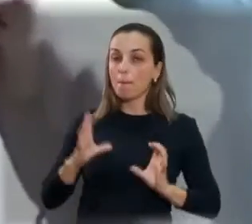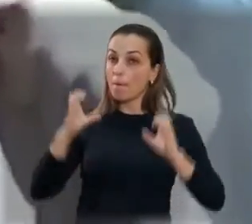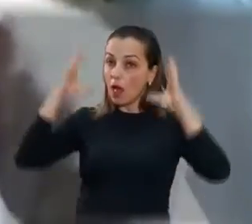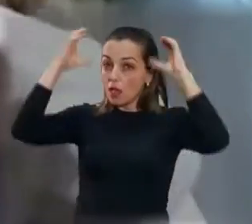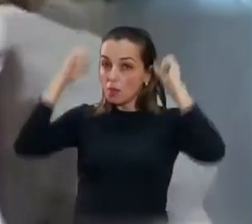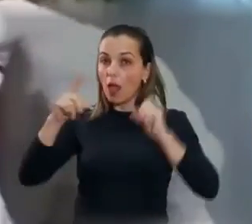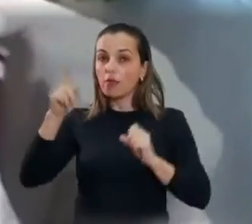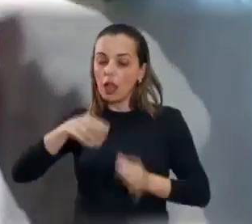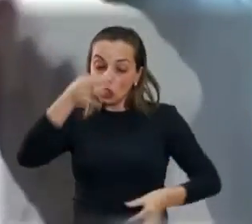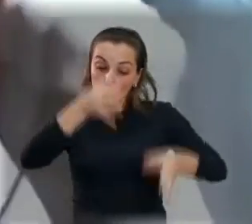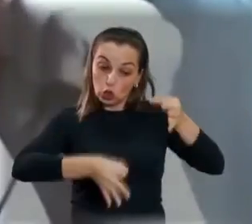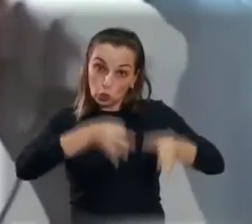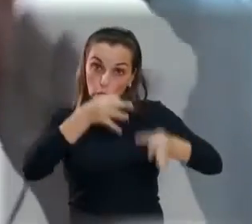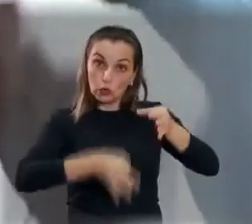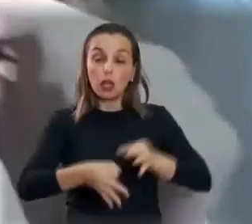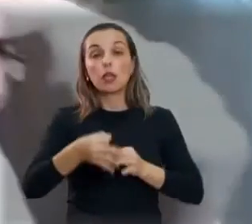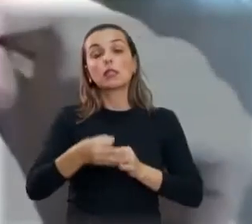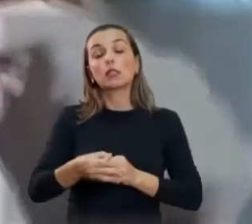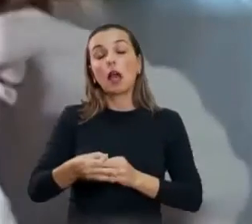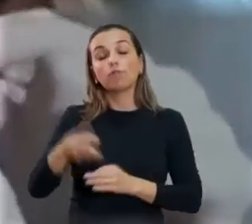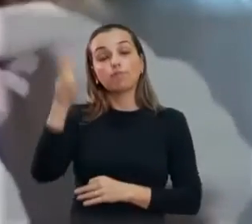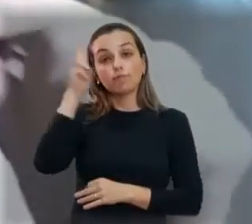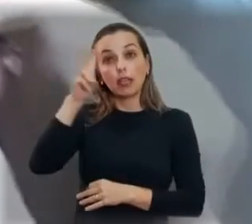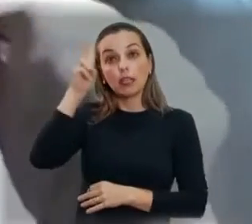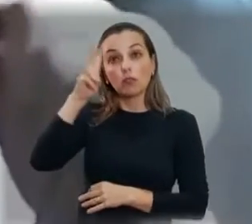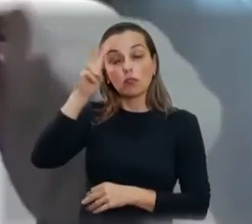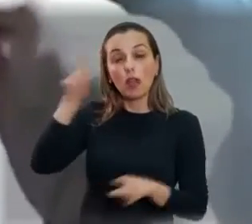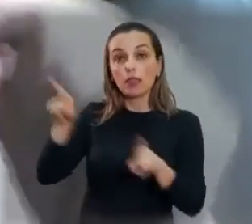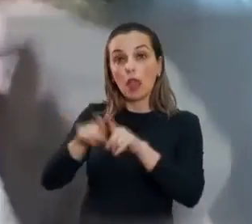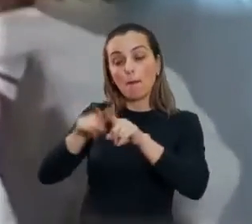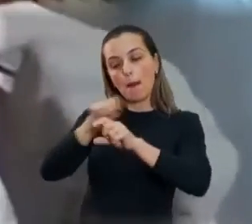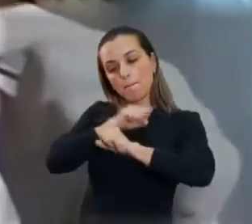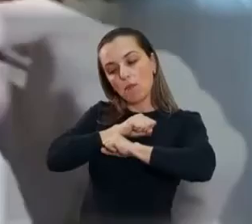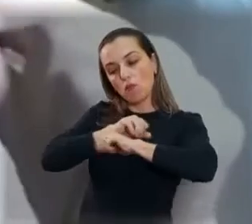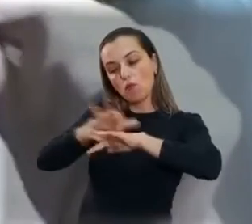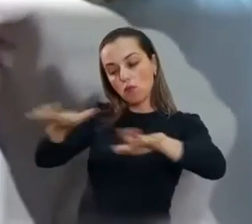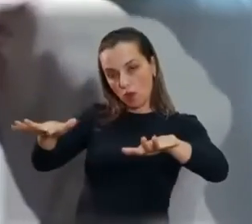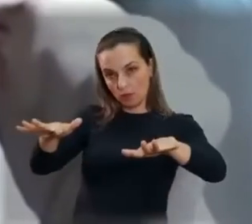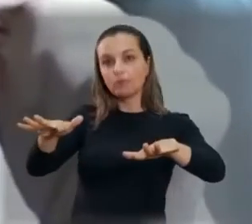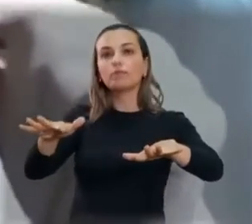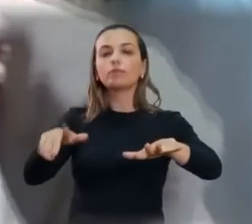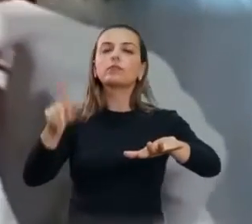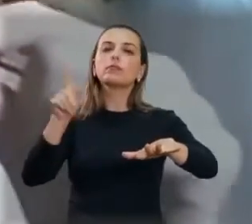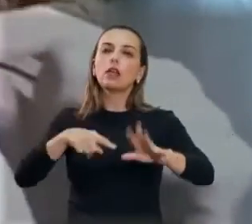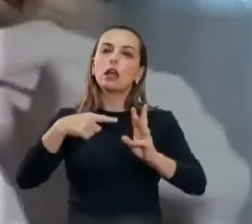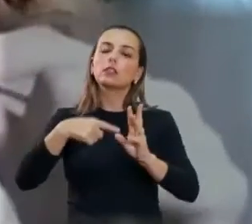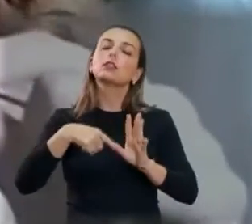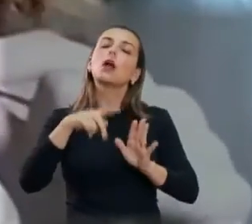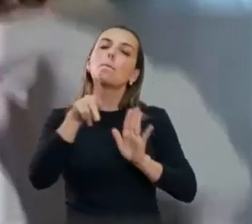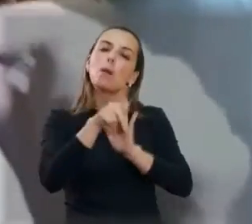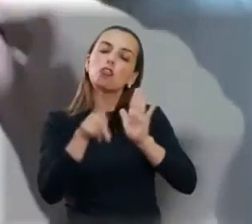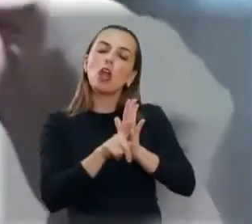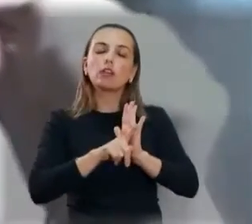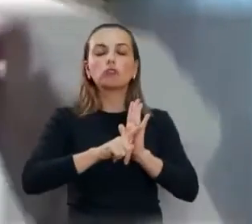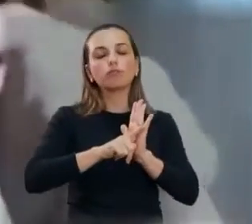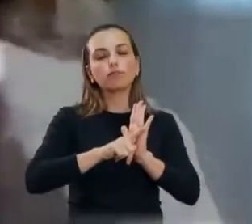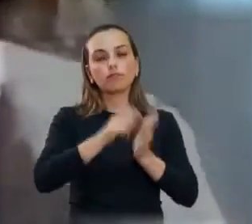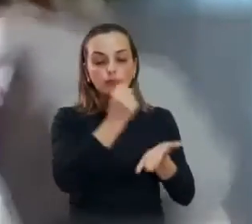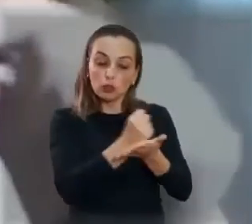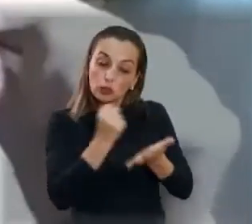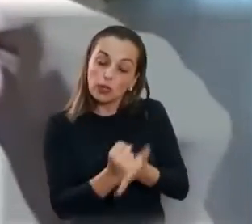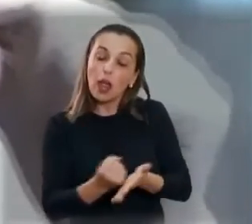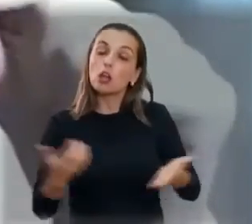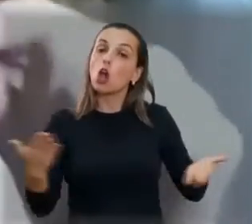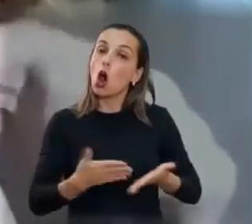memória e multiplicar o legado e regar as sementes das parlamentares. Esses são os projetos protocolizados que